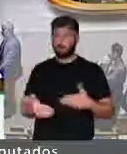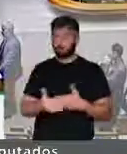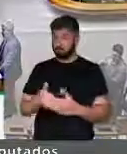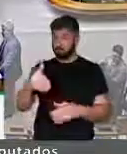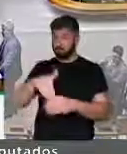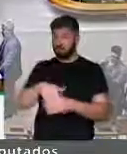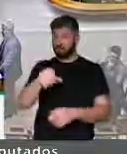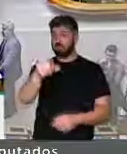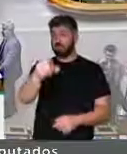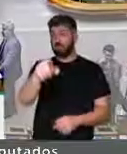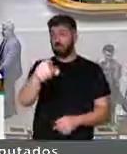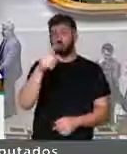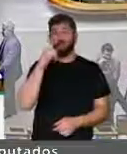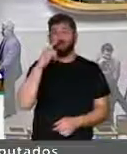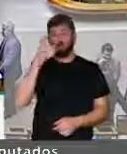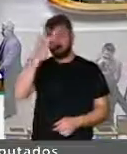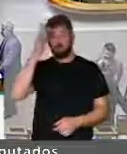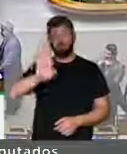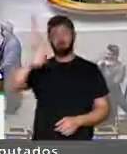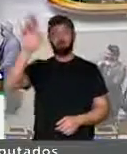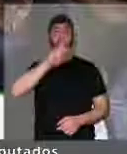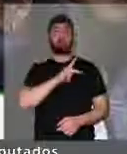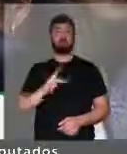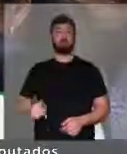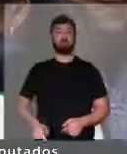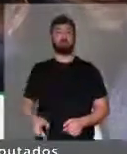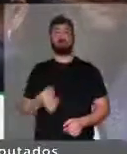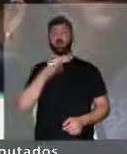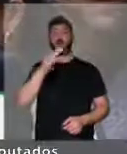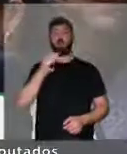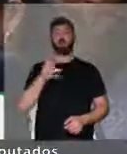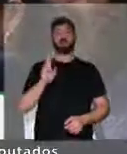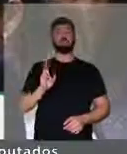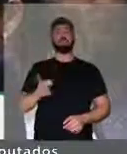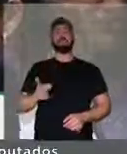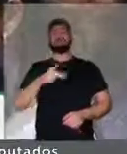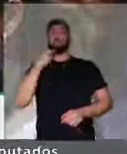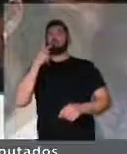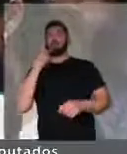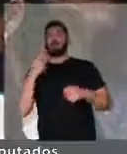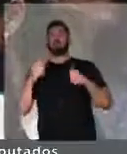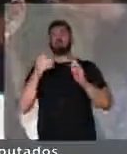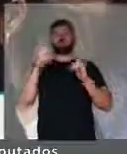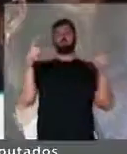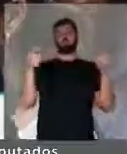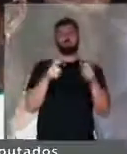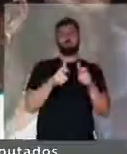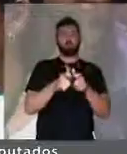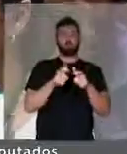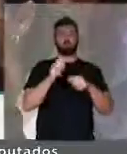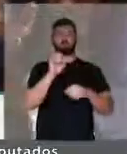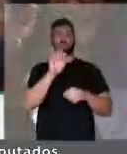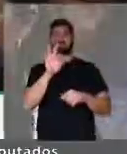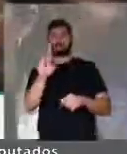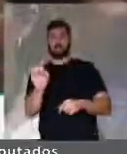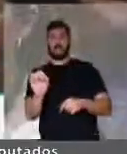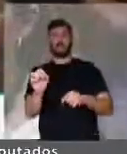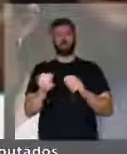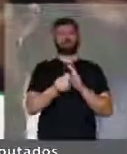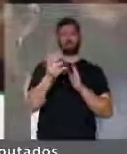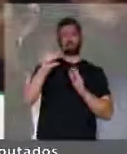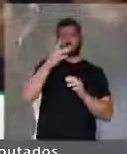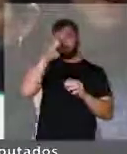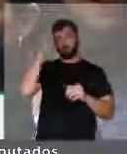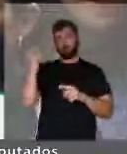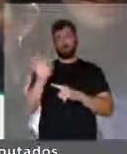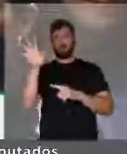da eleição. Nós vemos os candidatos a presidente se posicionando sempre no sentido de que tem que racionalizar o Estado, que precisa diminuir o Estado, que o Estado é